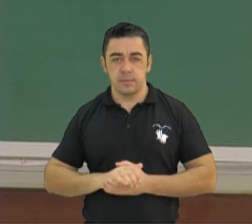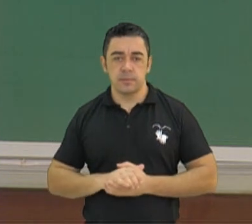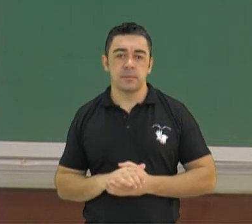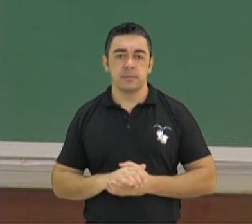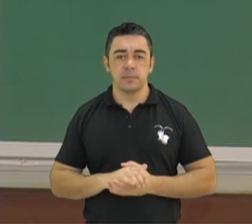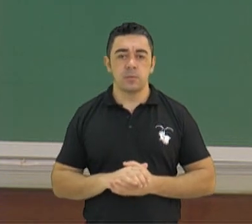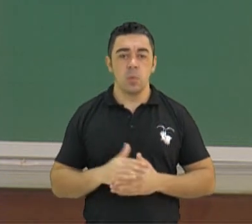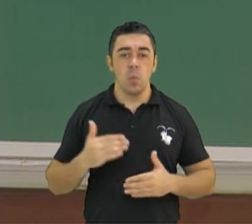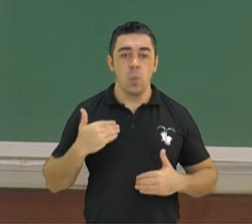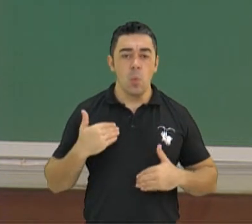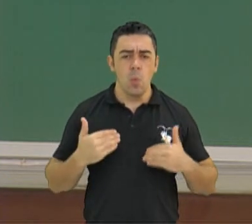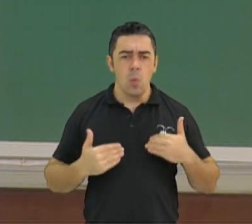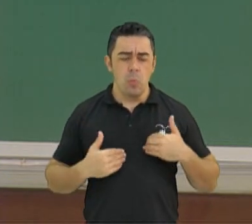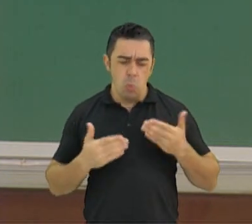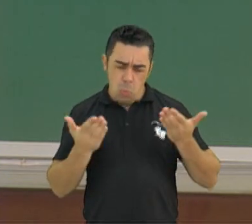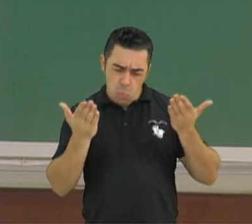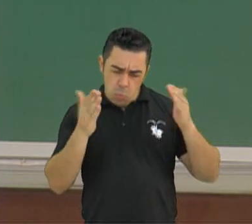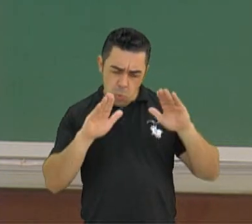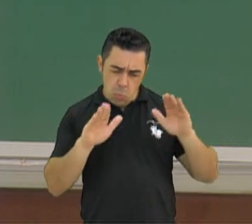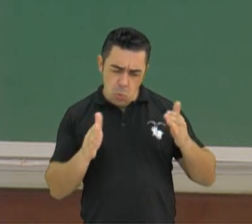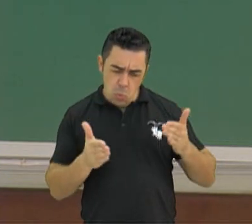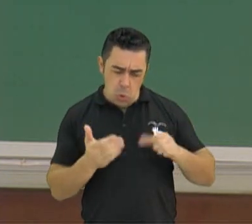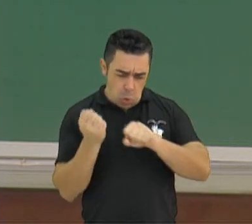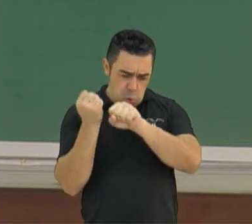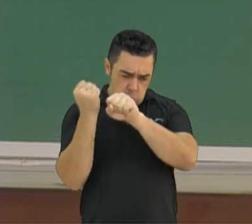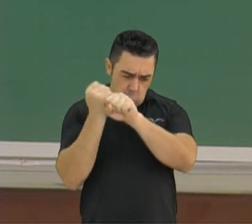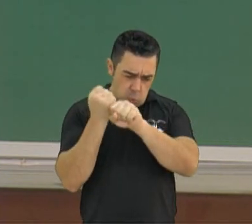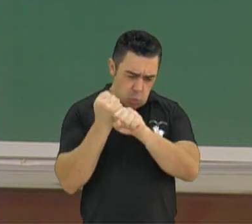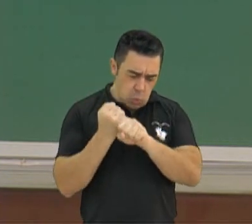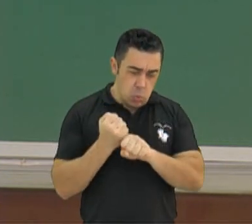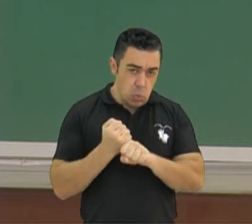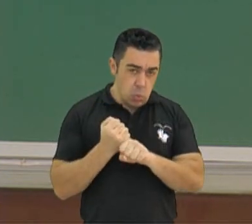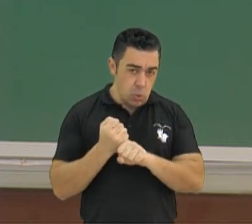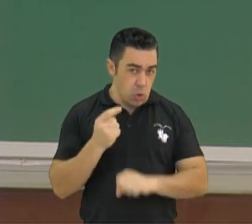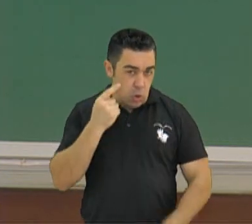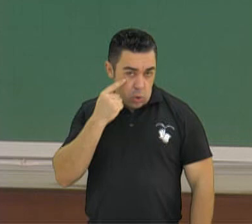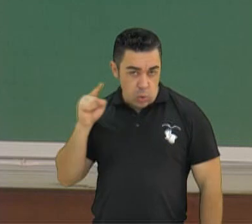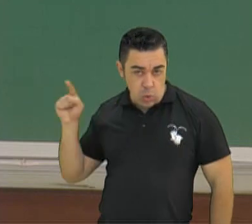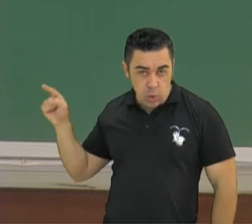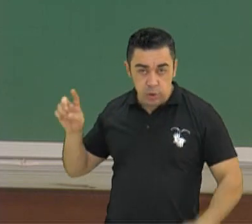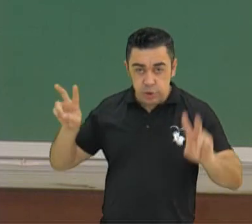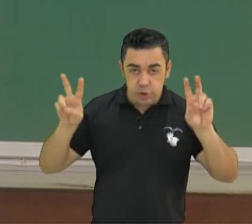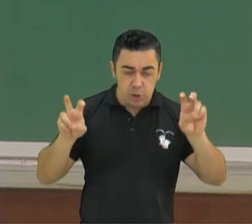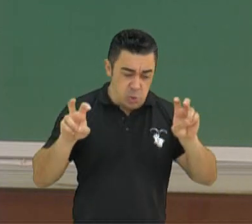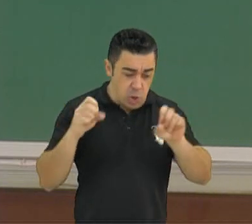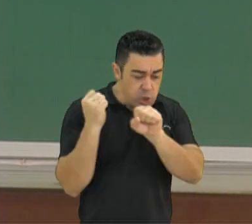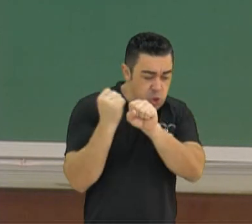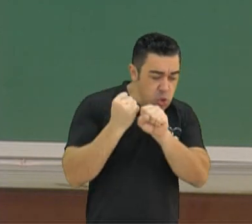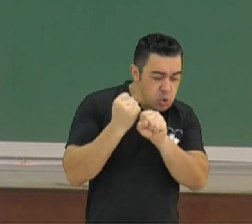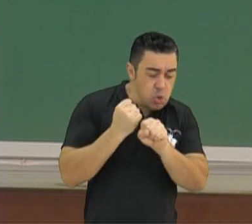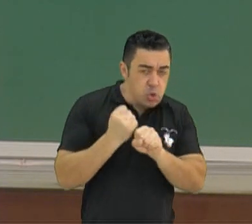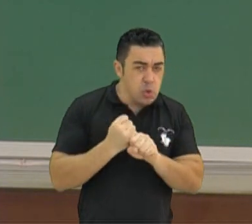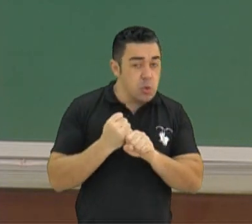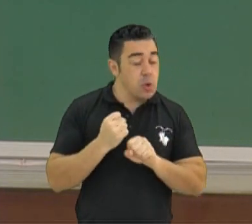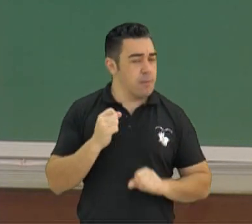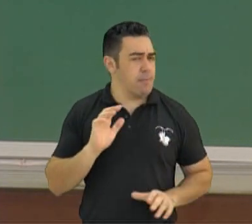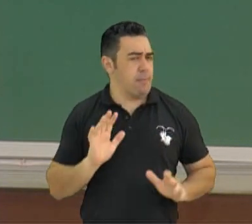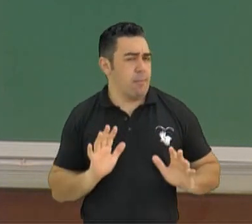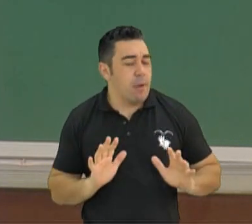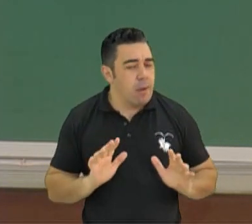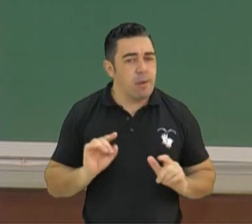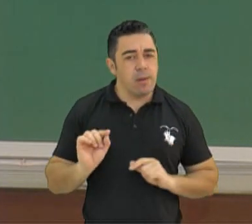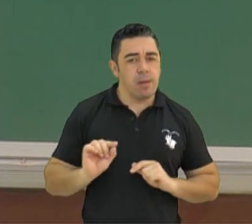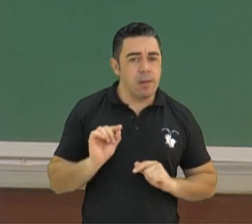O corpo esculpido. Então, observem que nesse título, o título desse slide, ele traz um elemento importante que nós